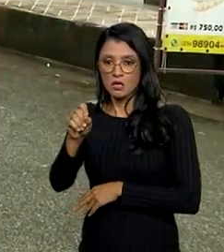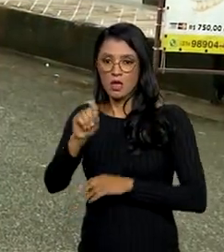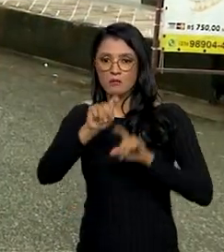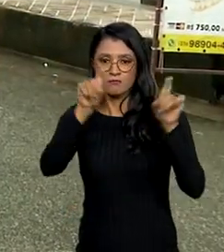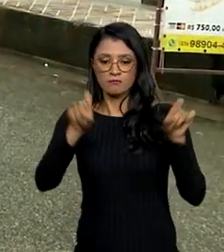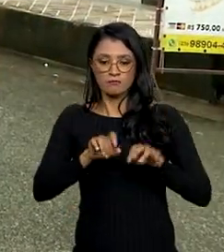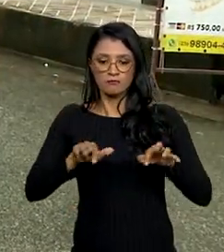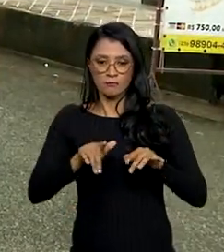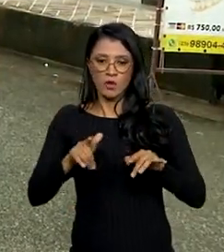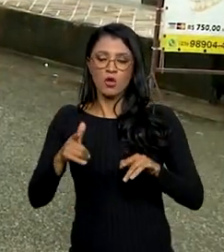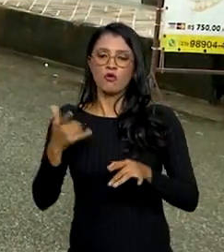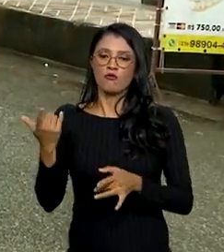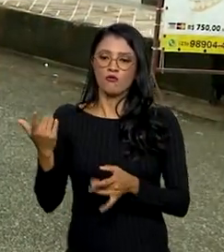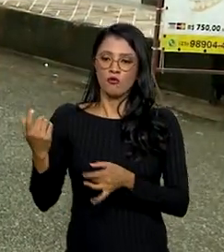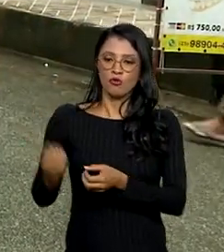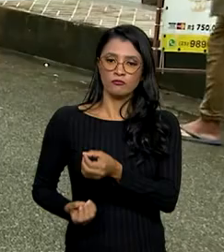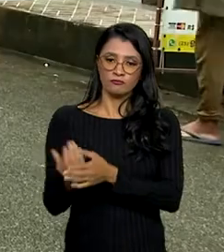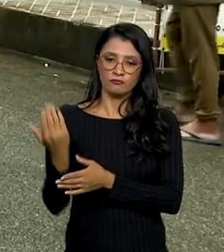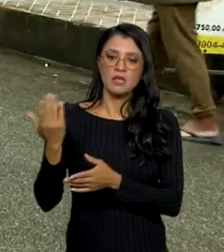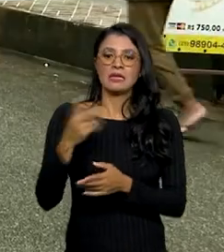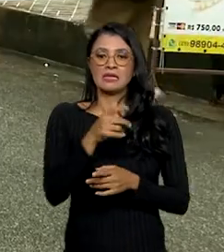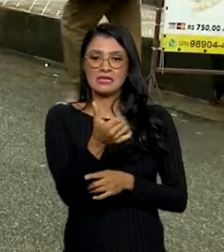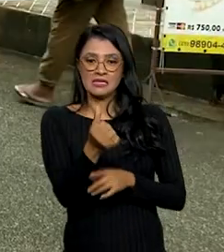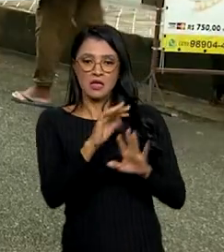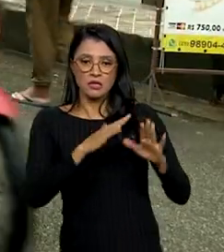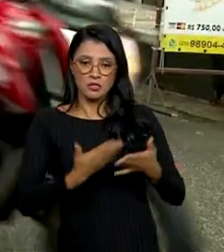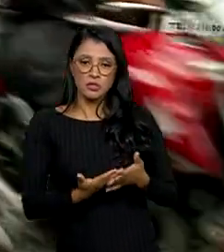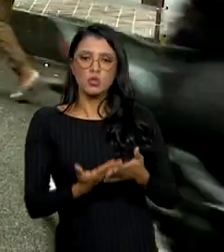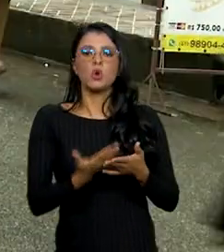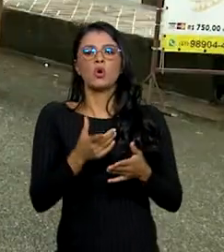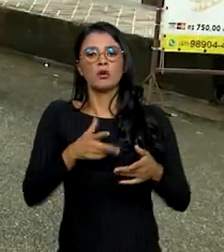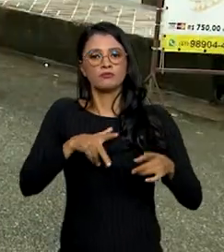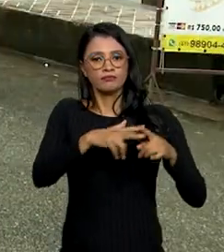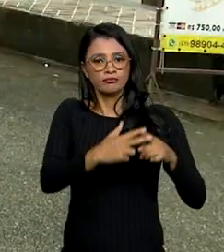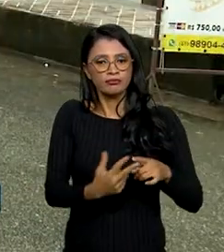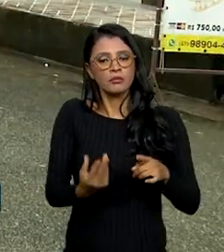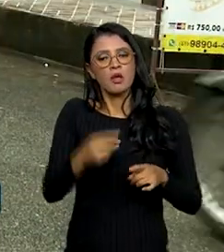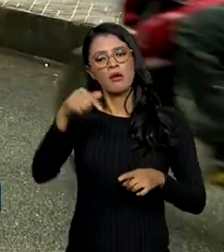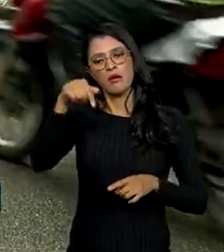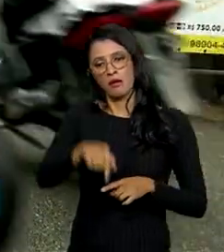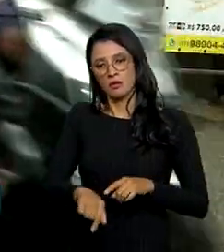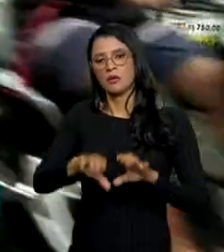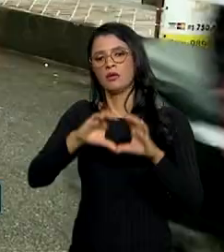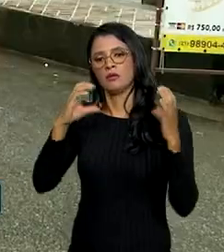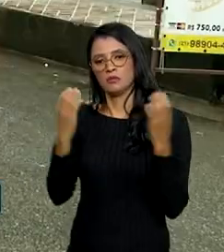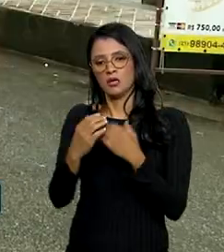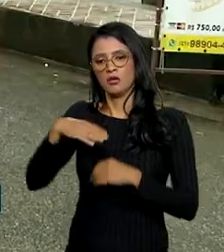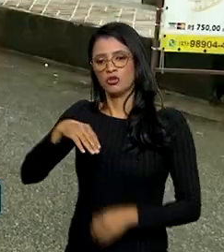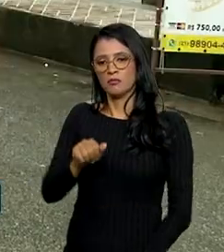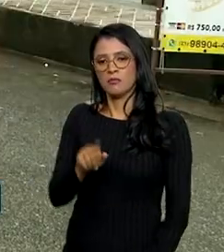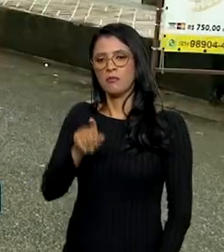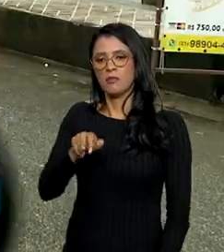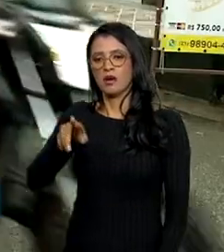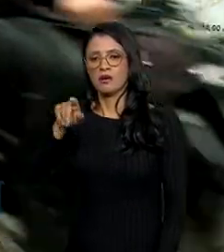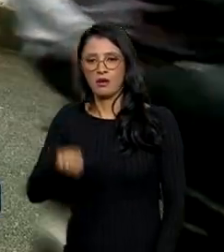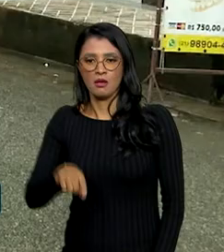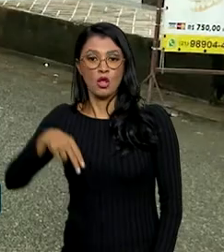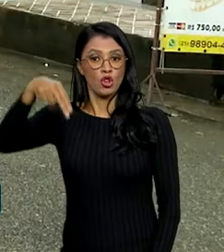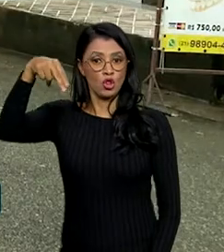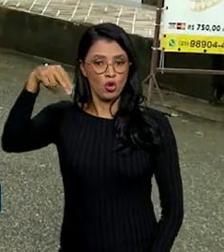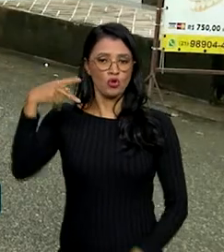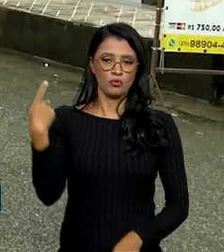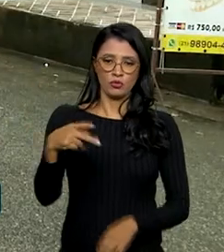foram instalados em 6 escolas e associações de moradores aqui do Complexo da Maré, na zona norte da cidade.